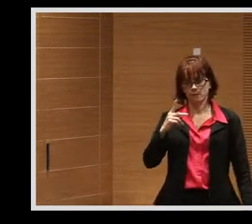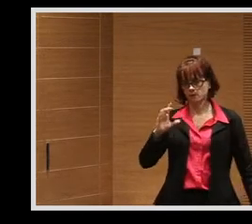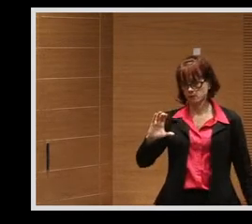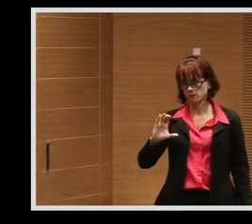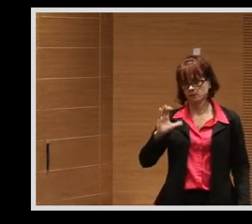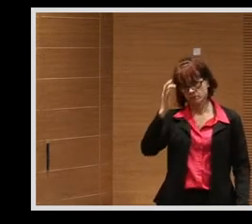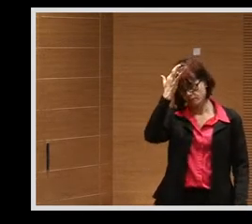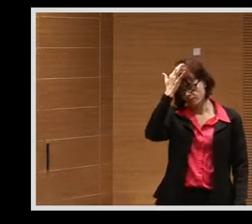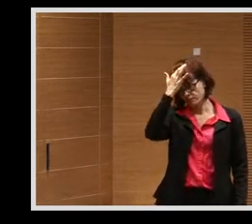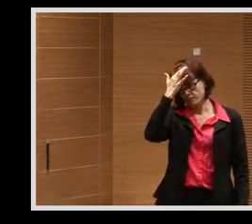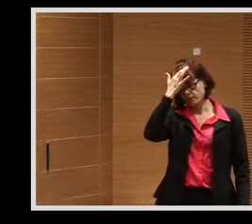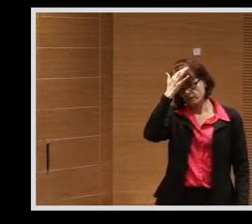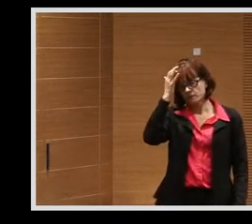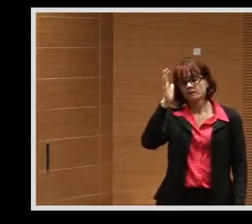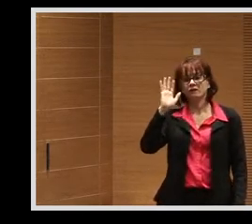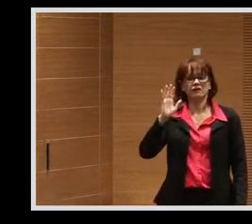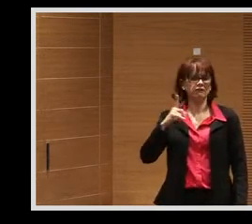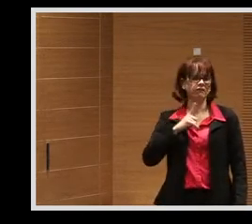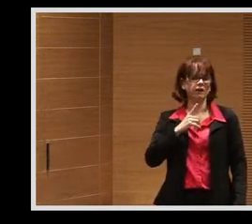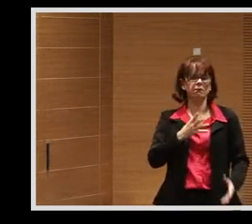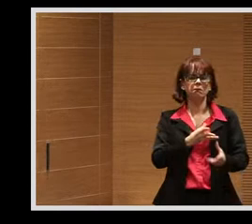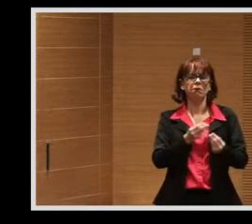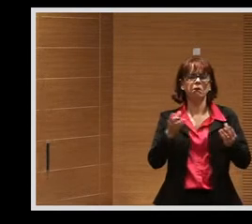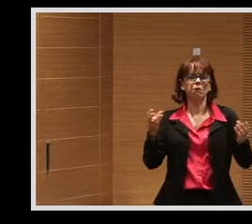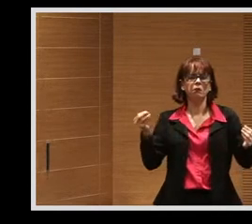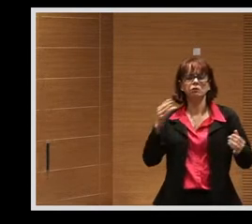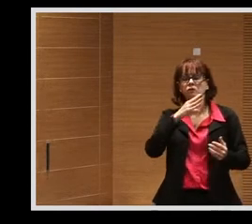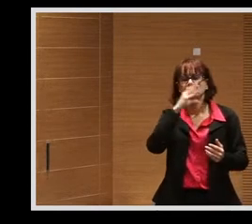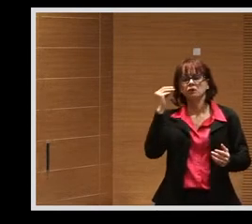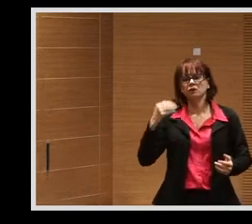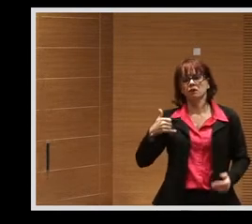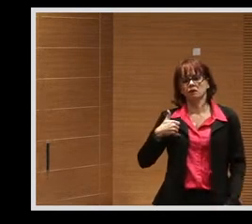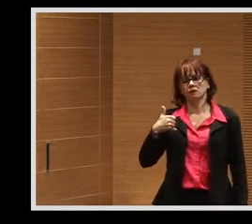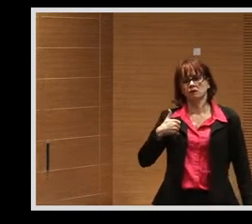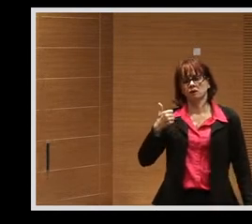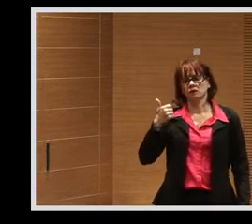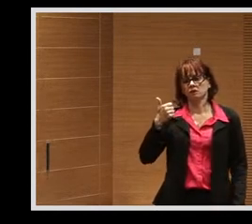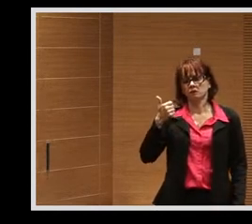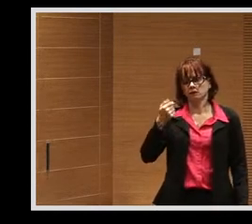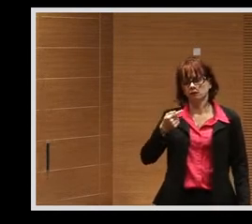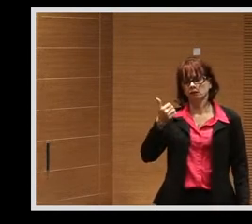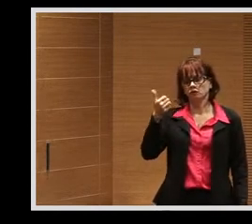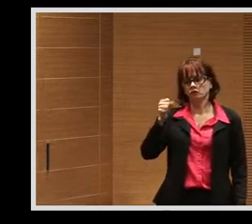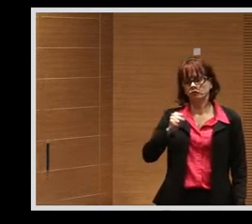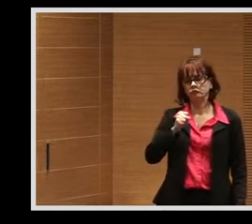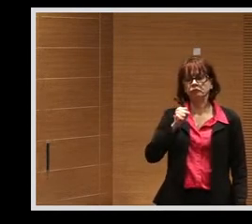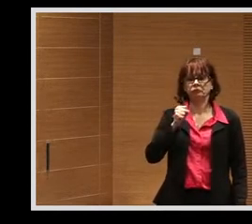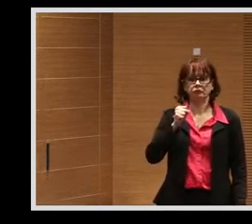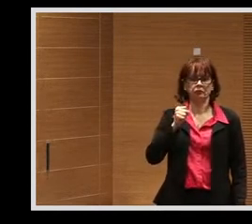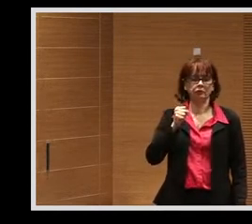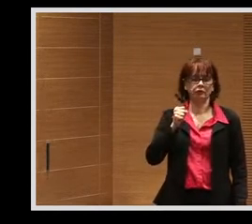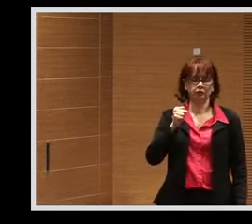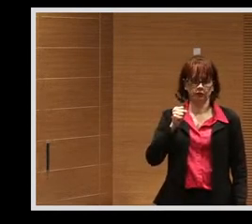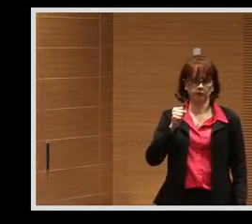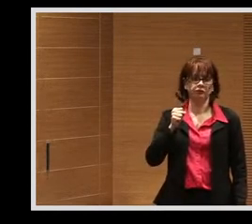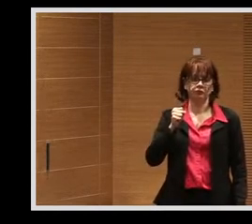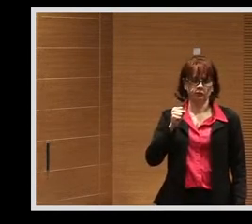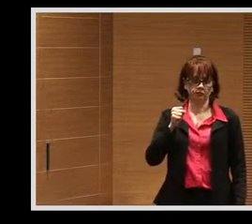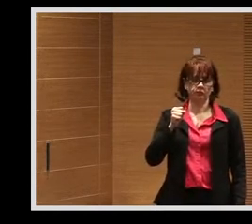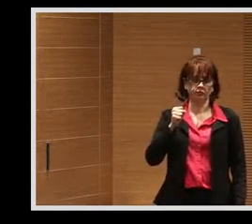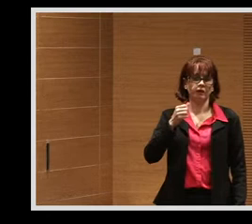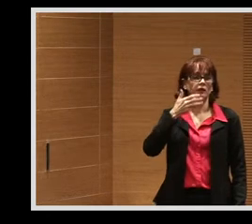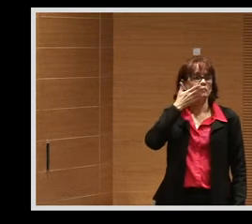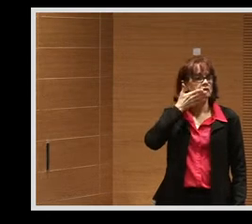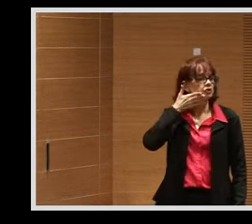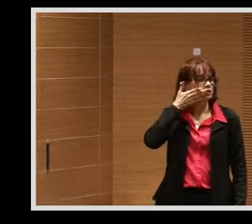aparece em adolescentes, com 17, 18 anos, esse discurso da interdição e da